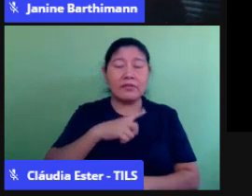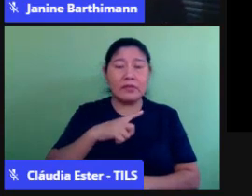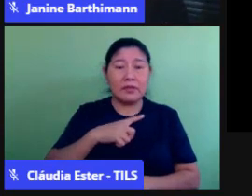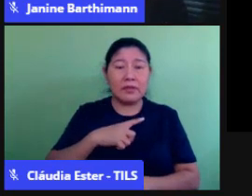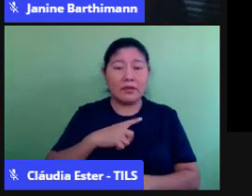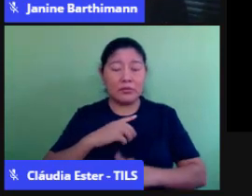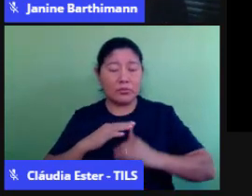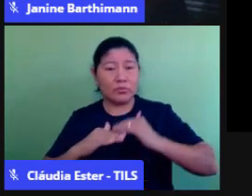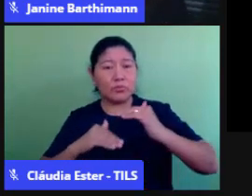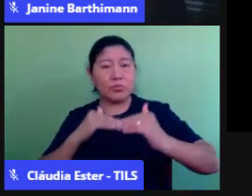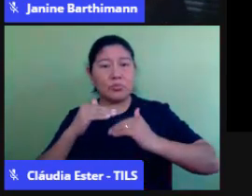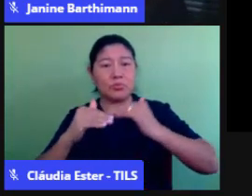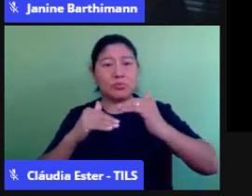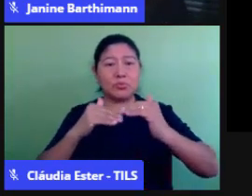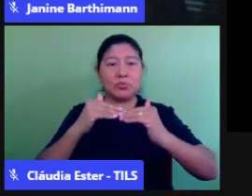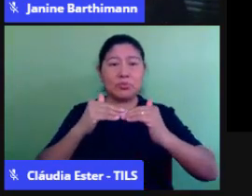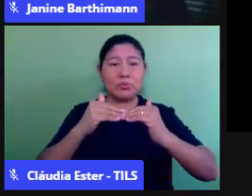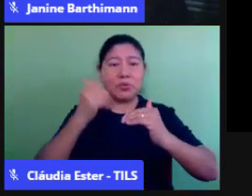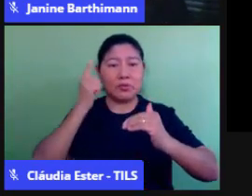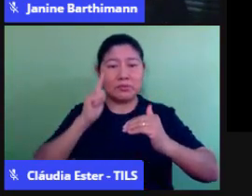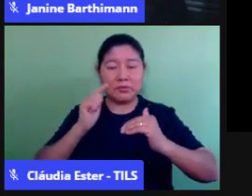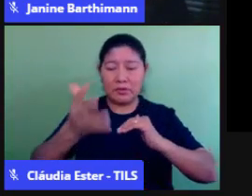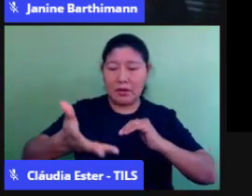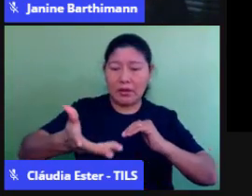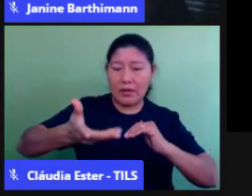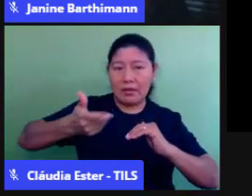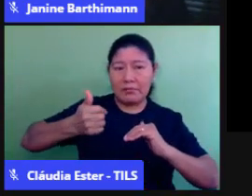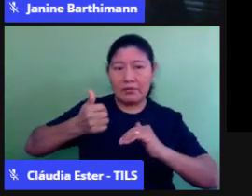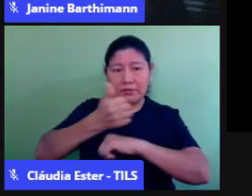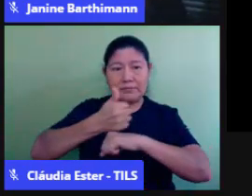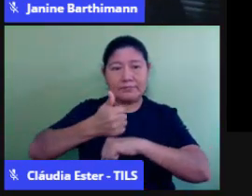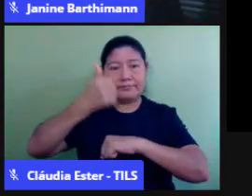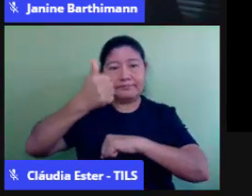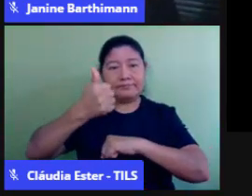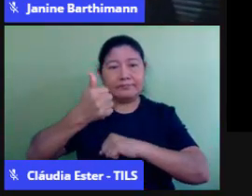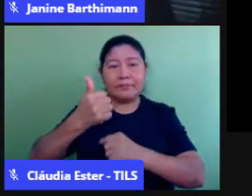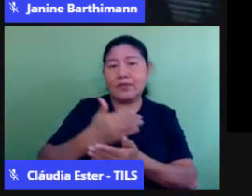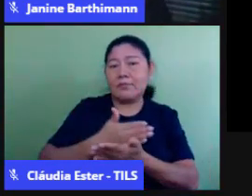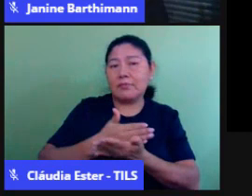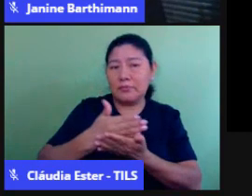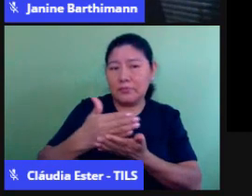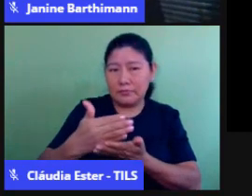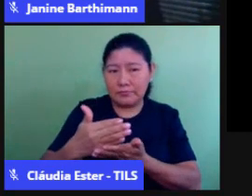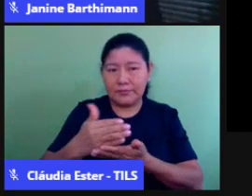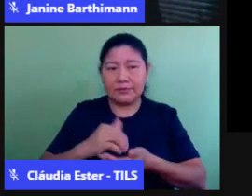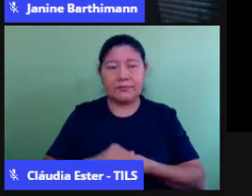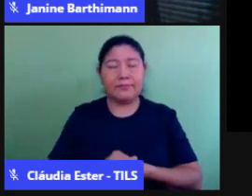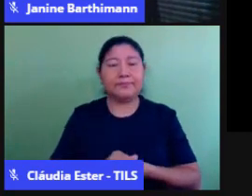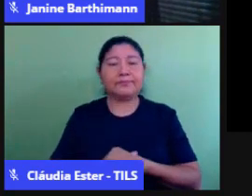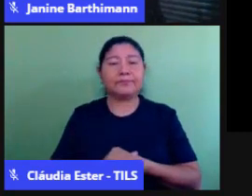e desenvolva essas habilidades. Então, a princípio, o próximo.